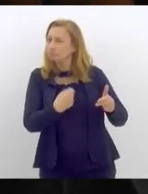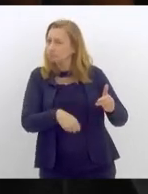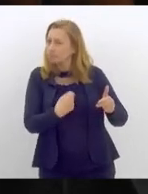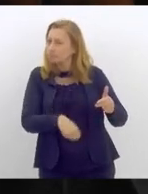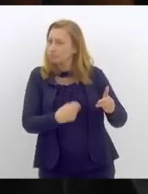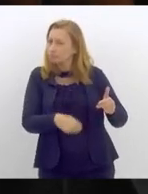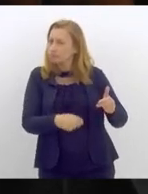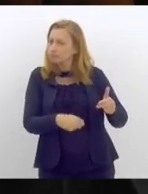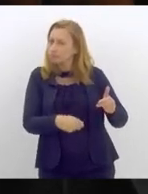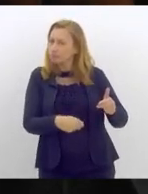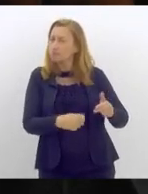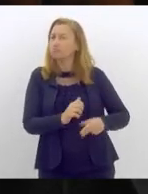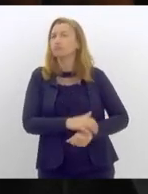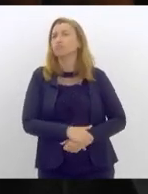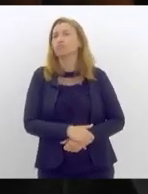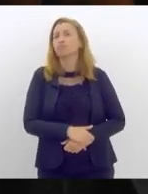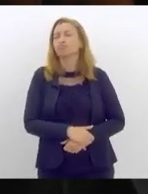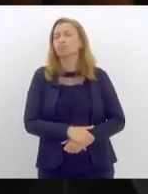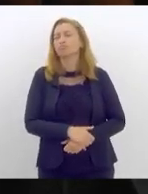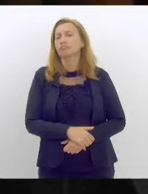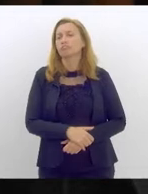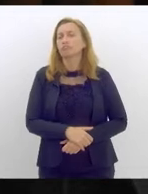pelos índices